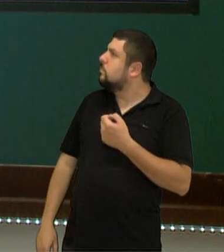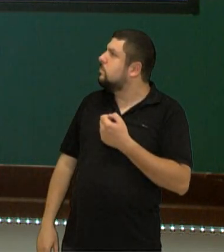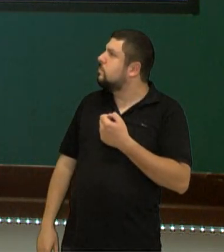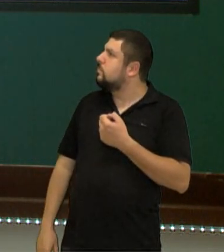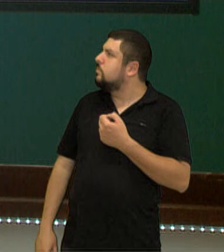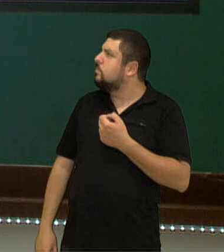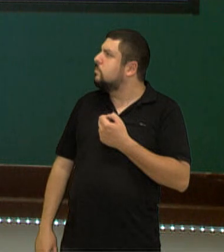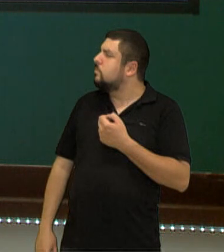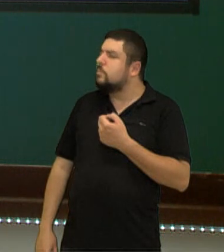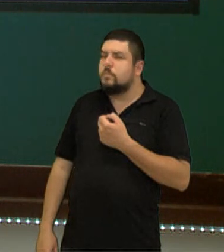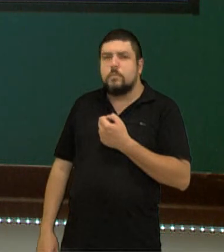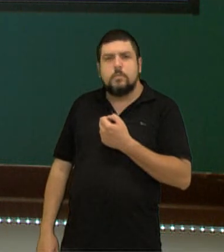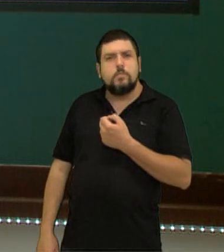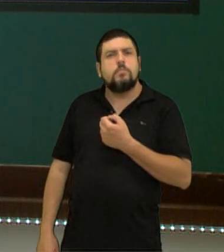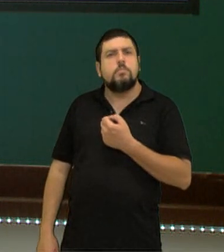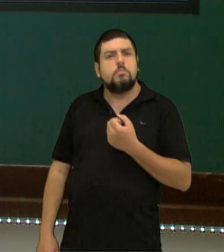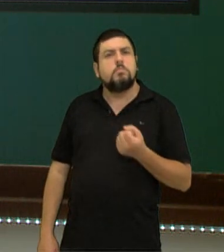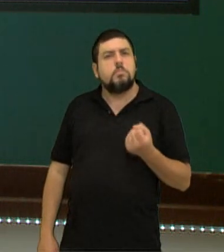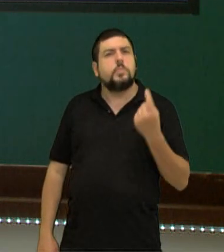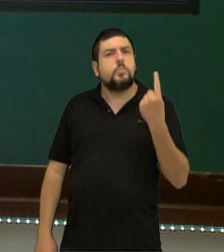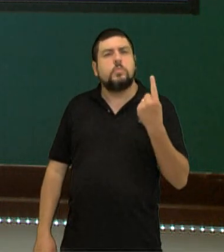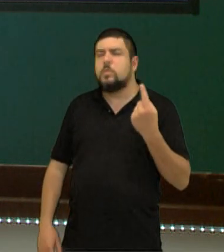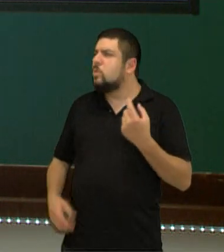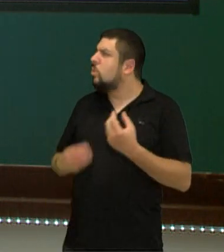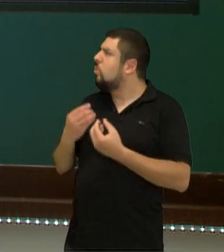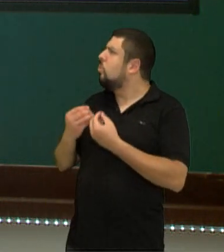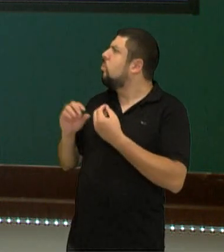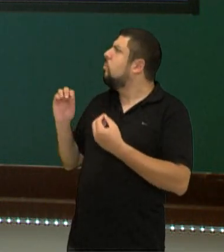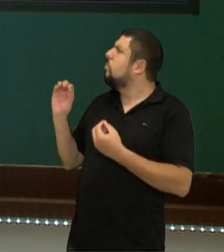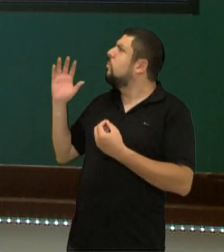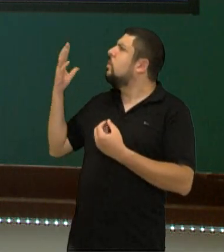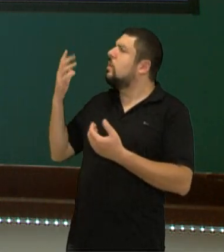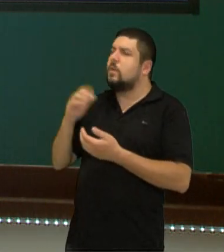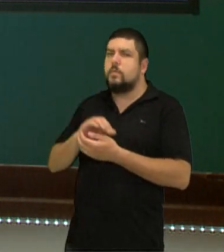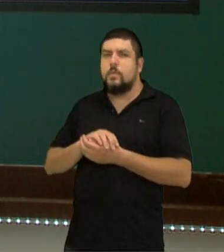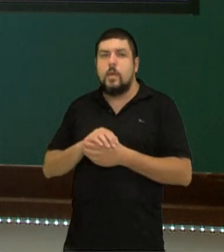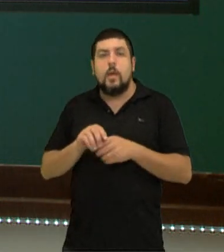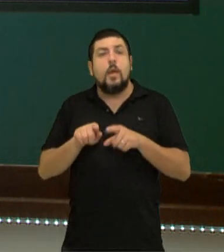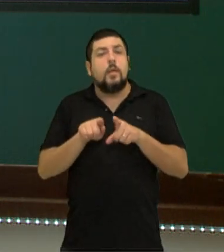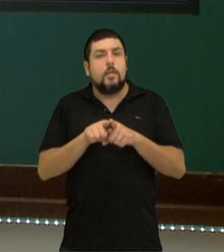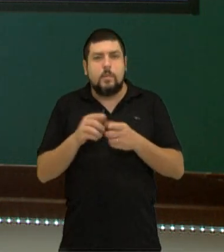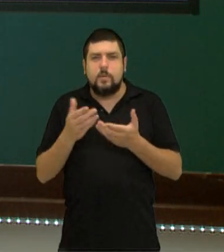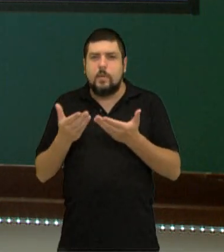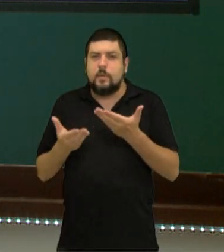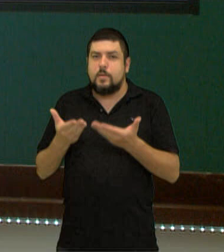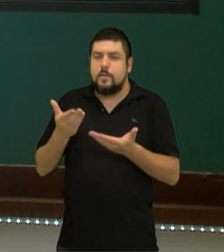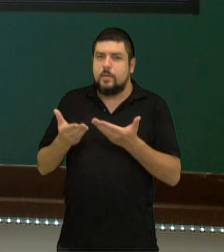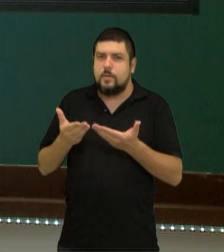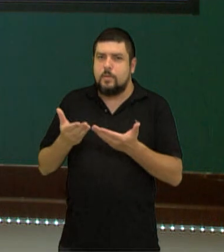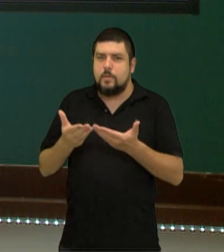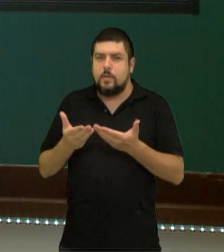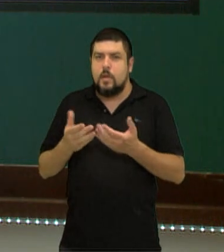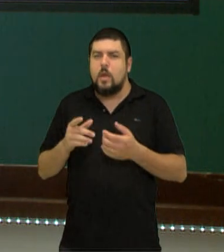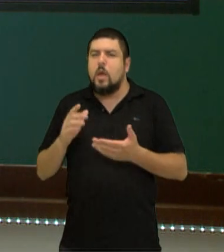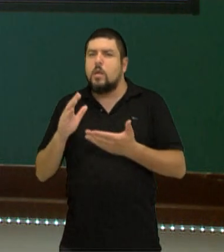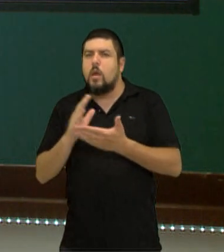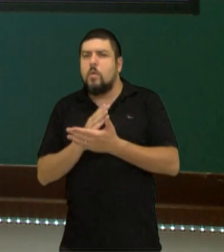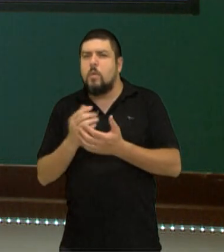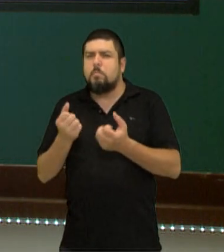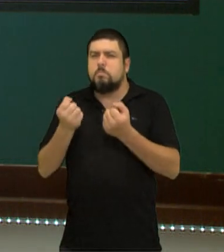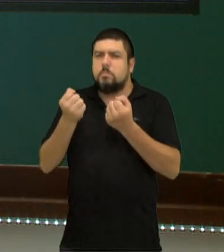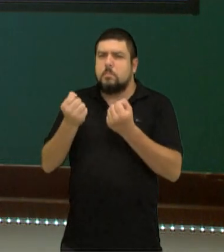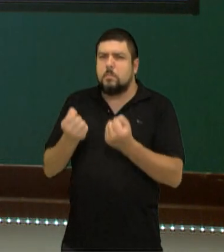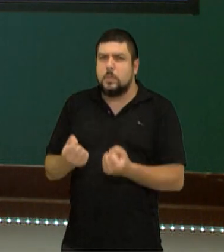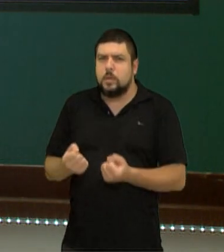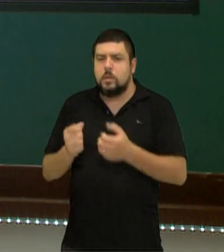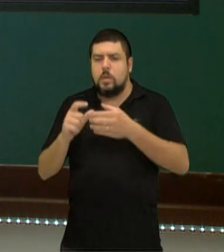acontece, Fabiano? Eu tenho densidade. Então, objetos mais densos, mais pesados que a